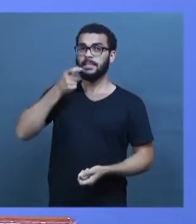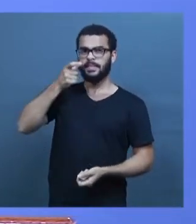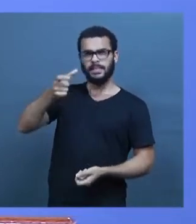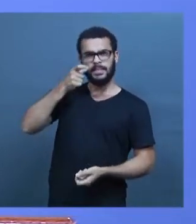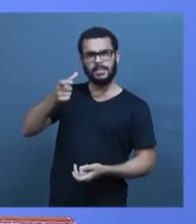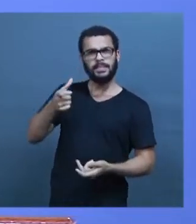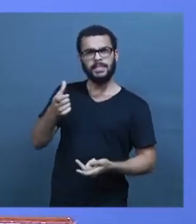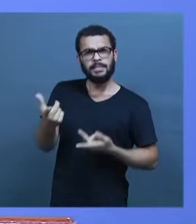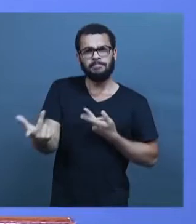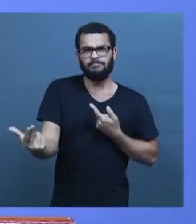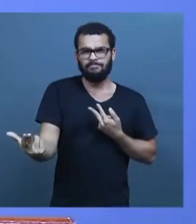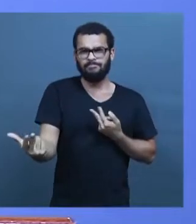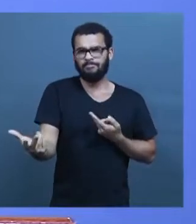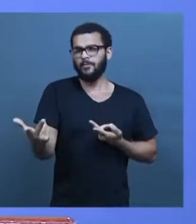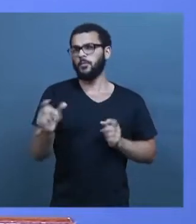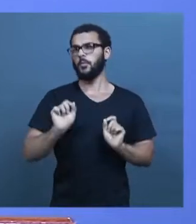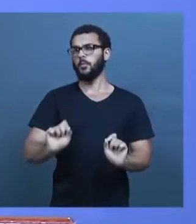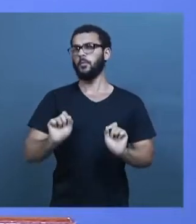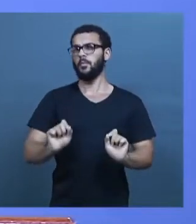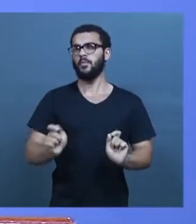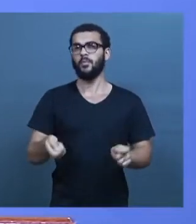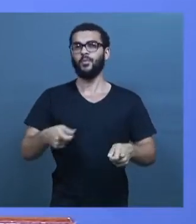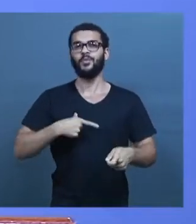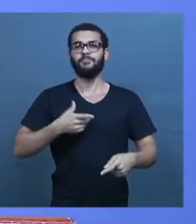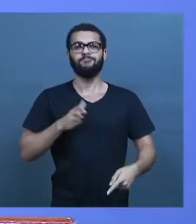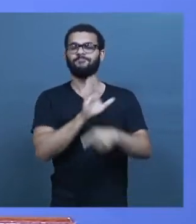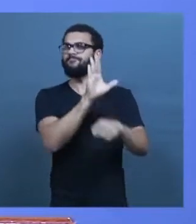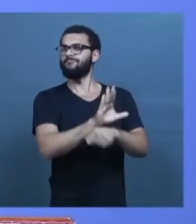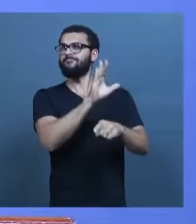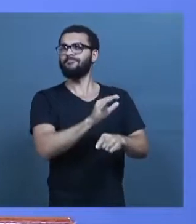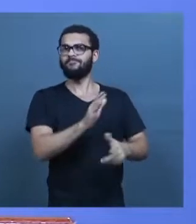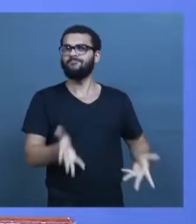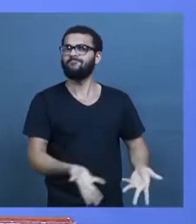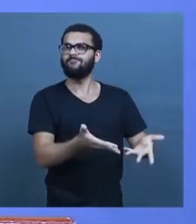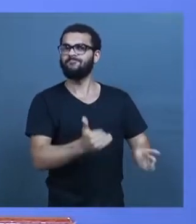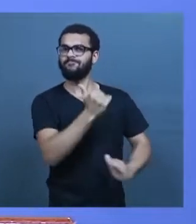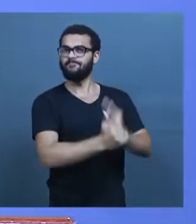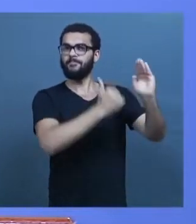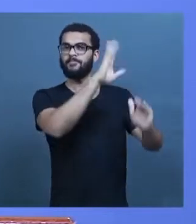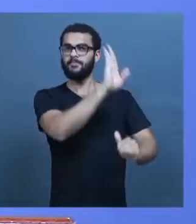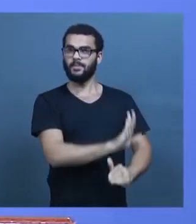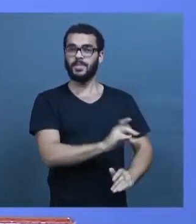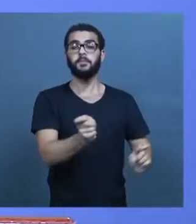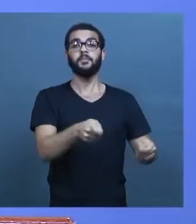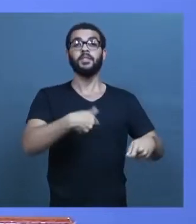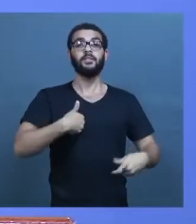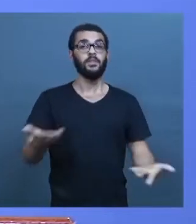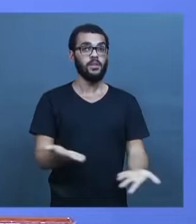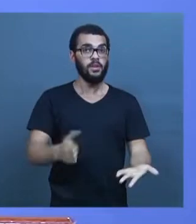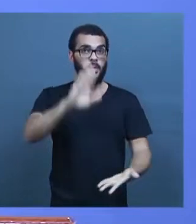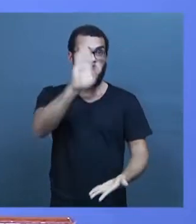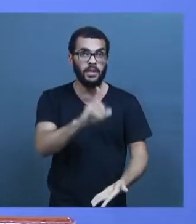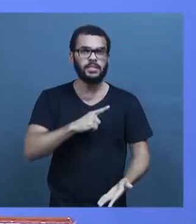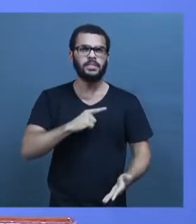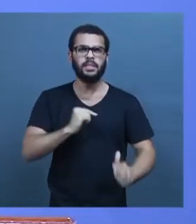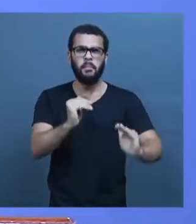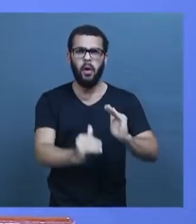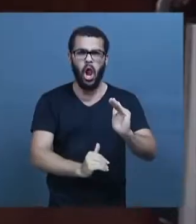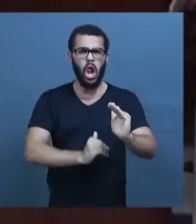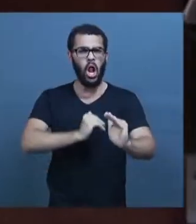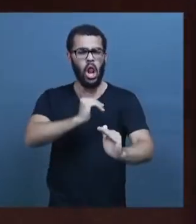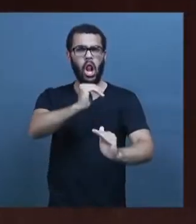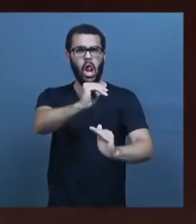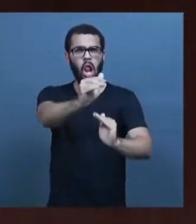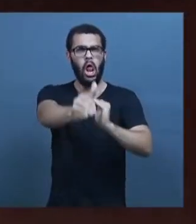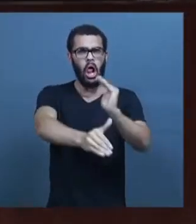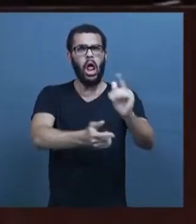de dar algo mais pela pátria conduzirá esse nosso país ao destino que realmente ele merece.